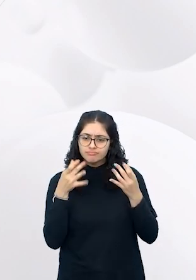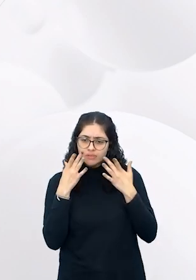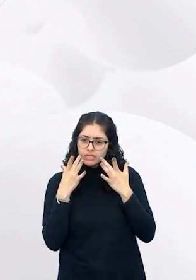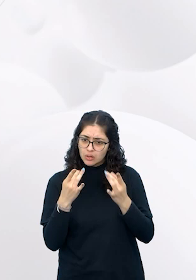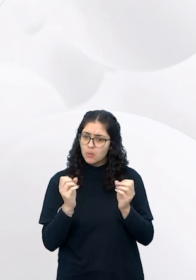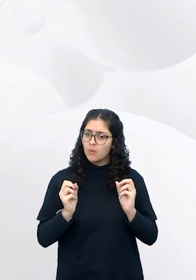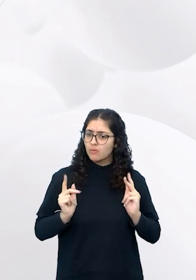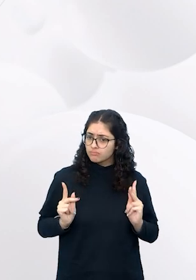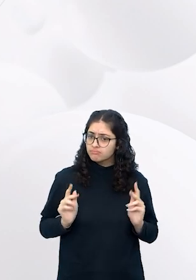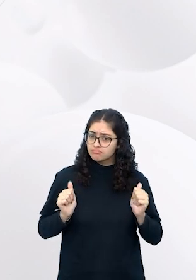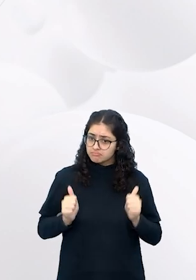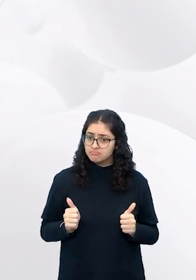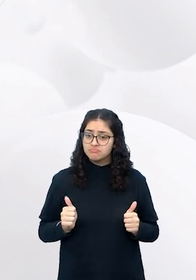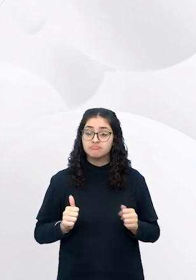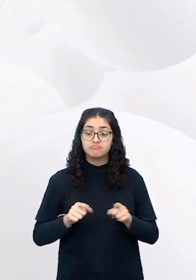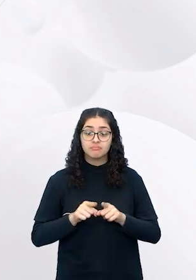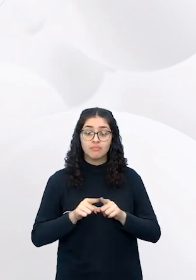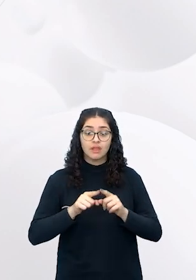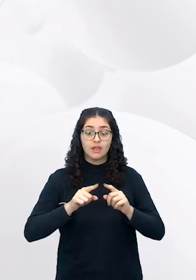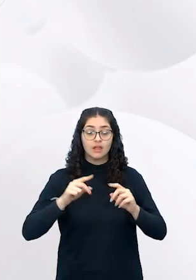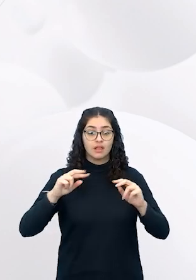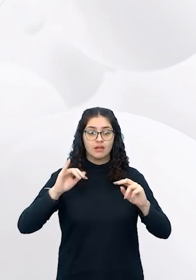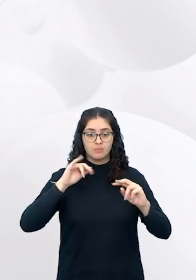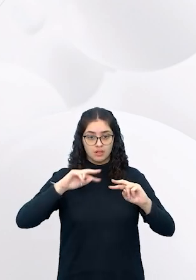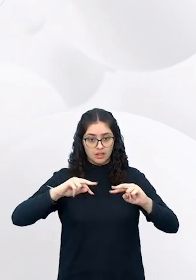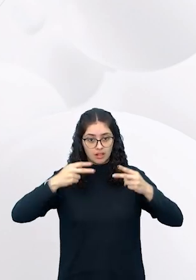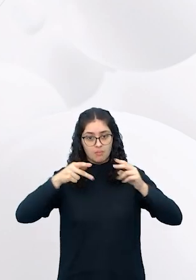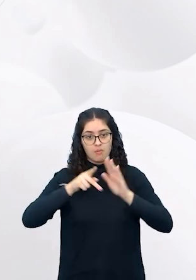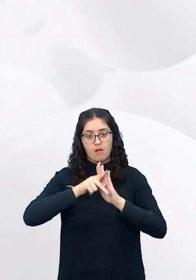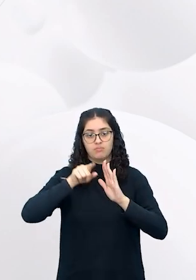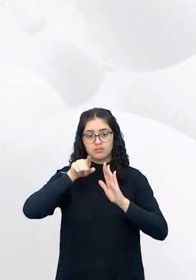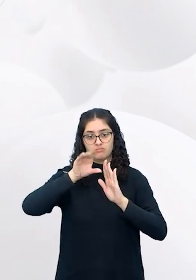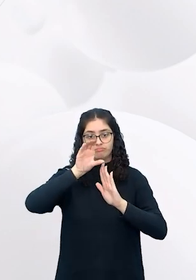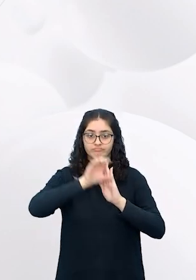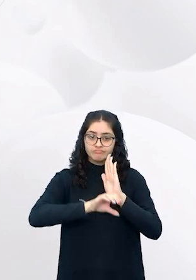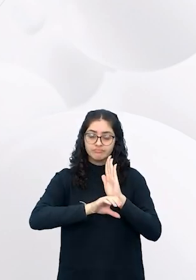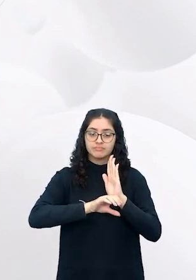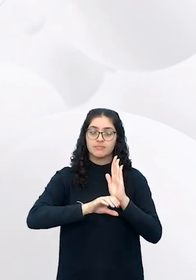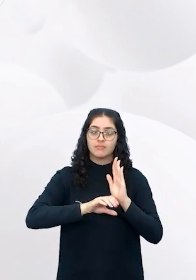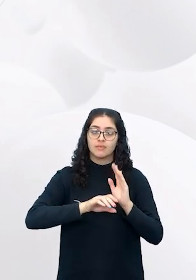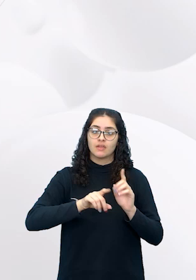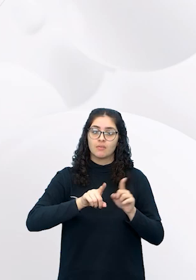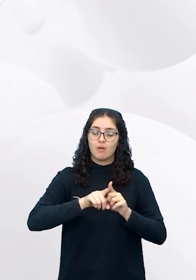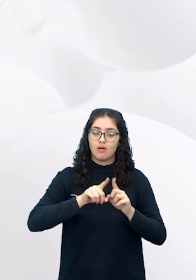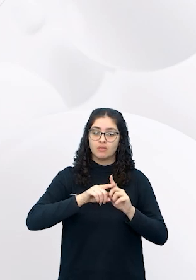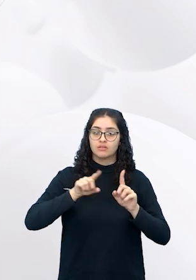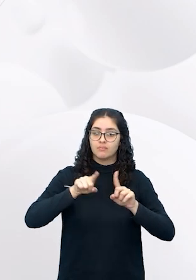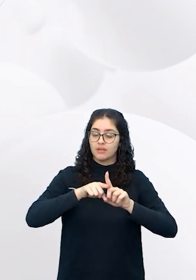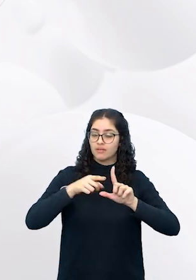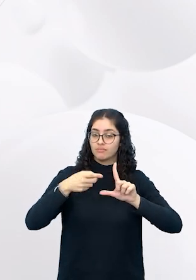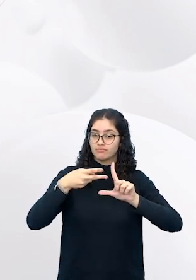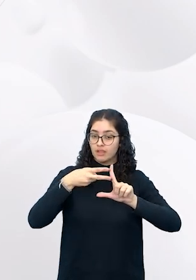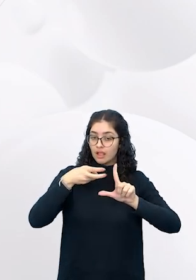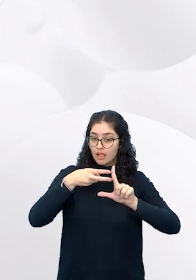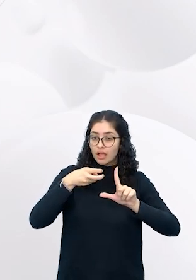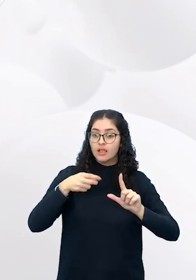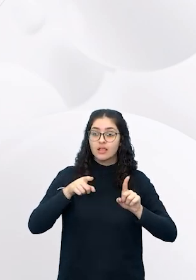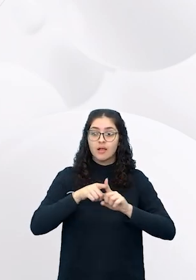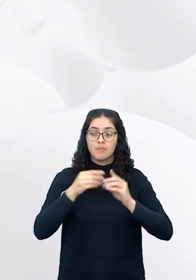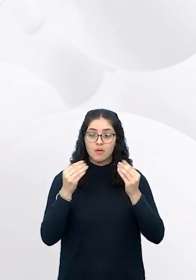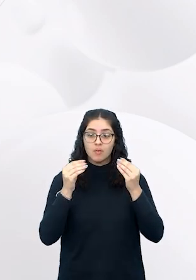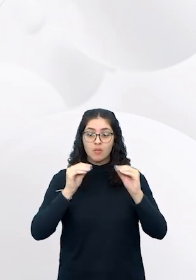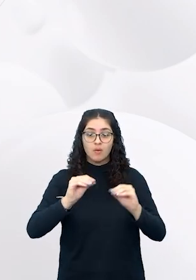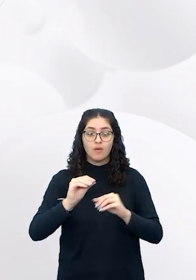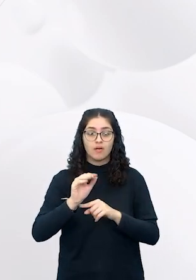tudo ok, inserir o link do currículo, pode ser o Lattes ou o LinkedIn, e também inserir um